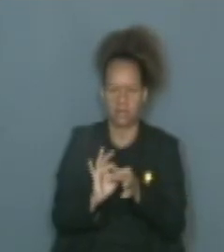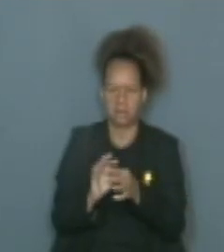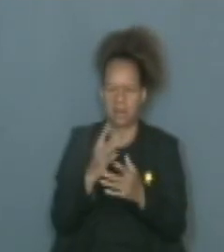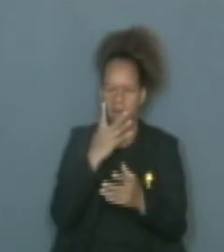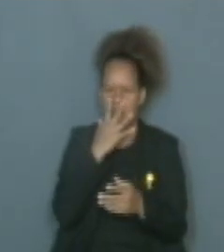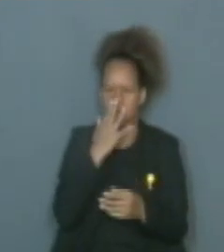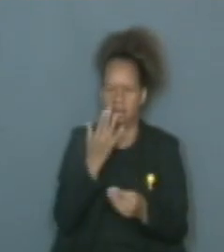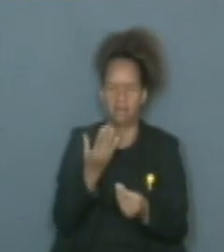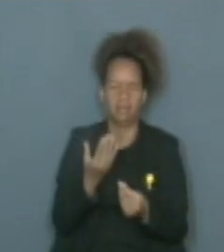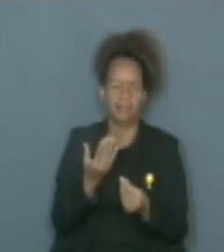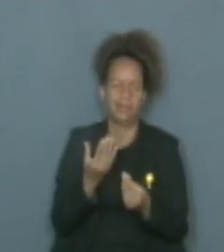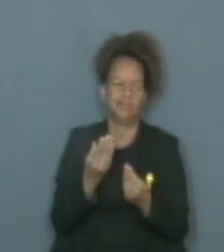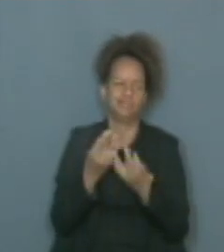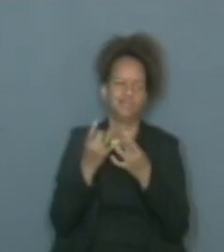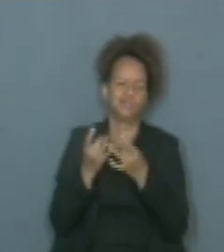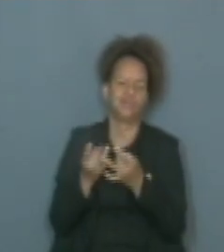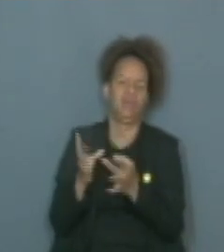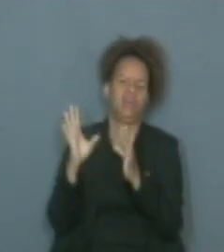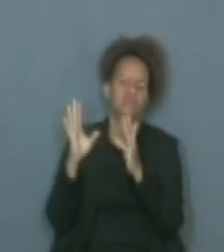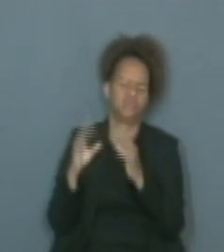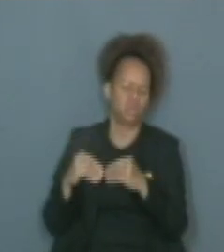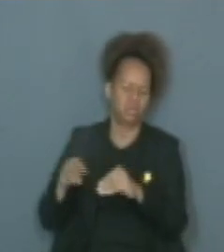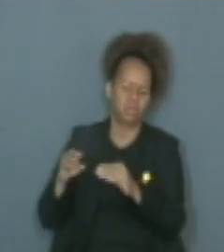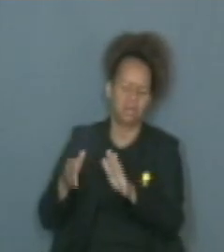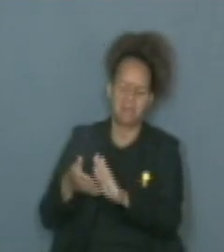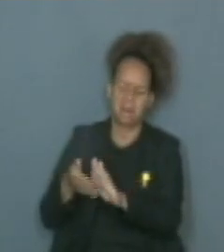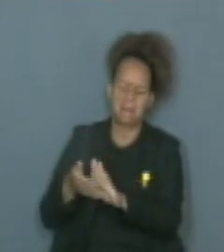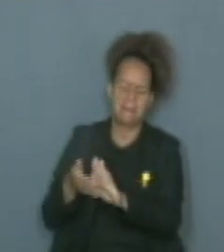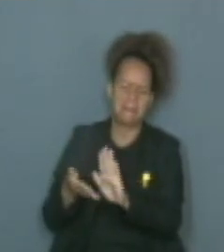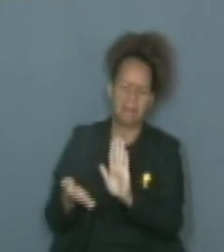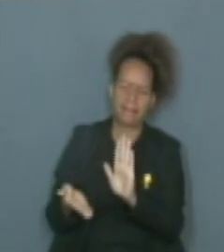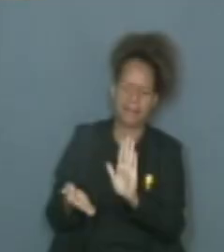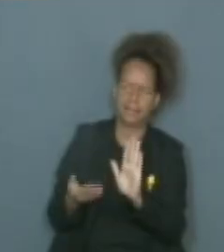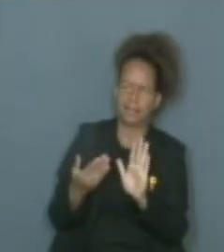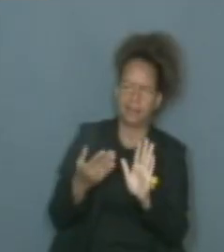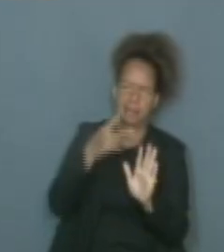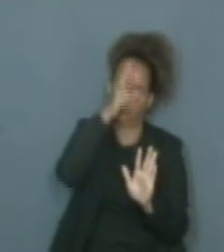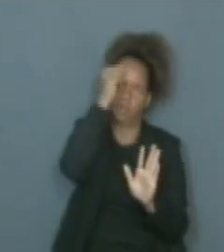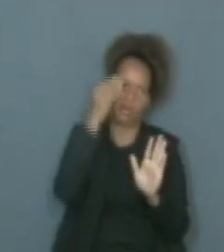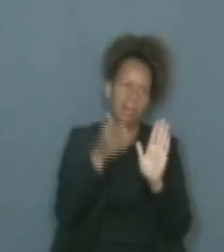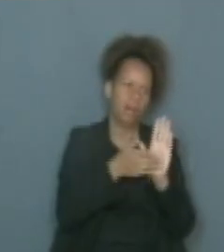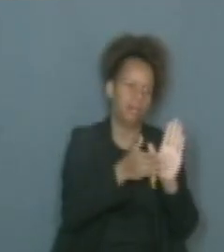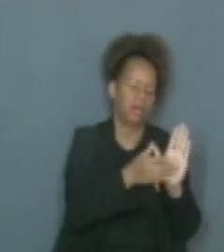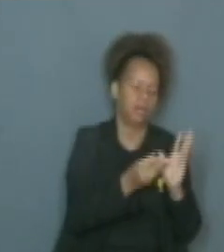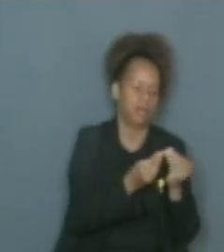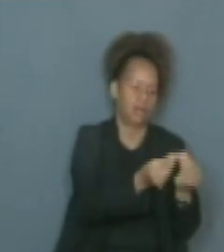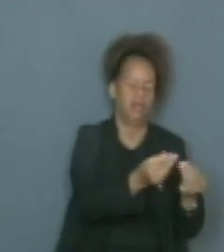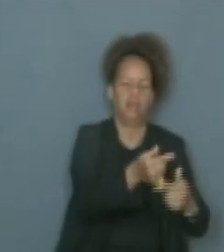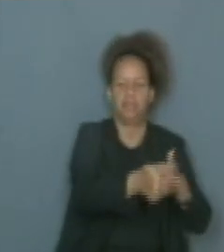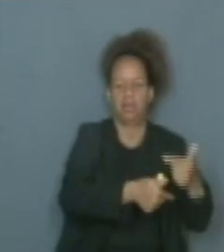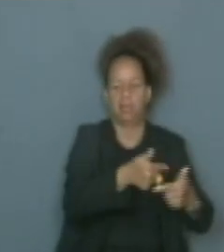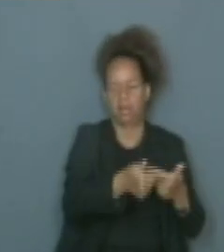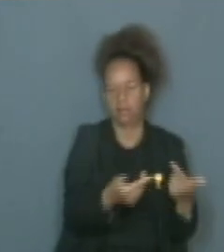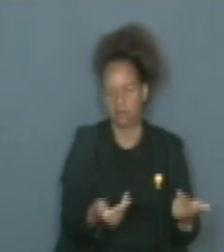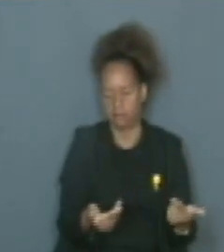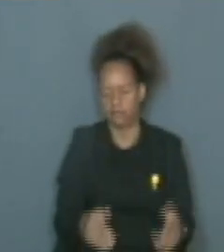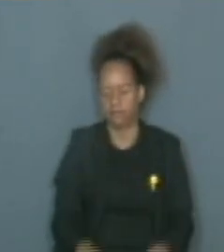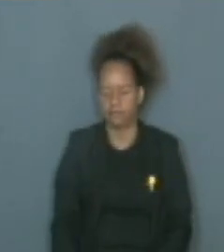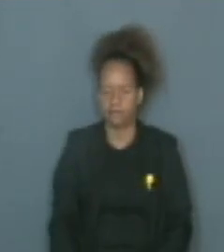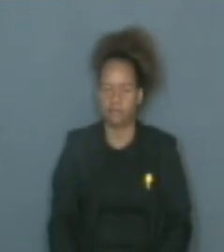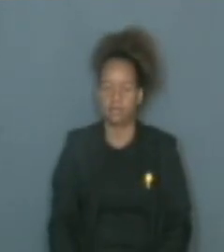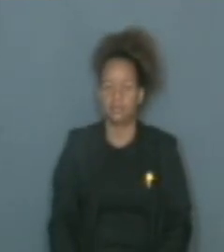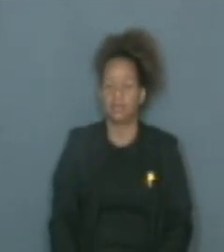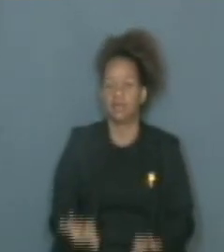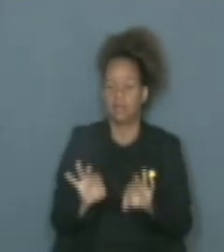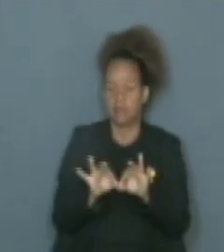migalha que a gente termina propondo, ou a prefeitura termina propondo aos servidores. É muito simples